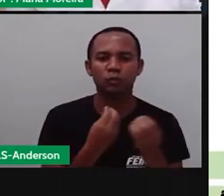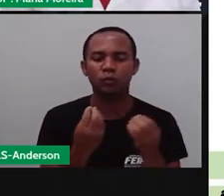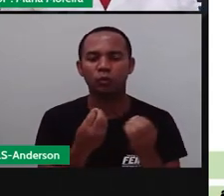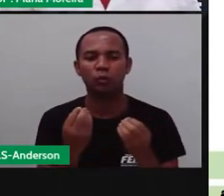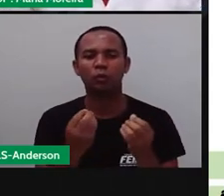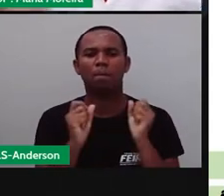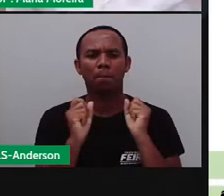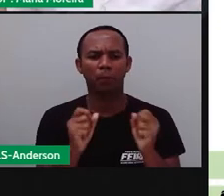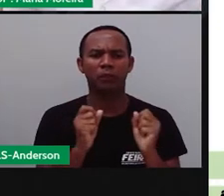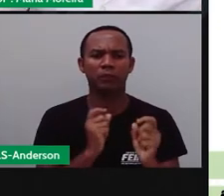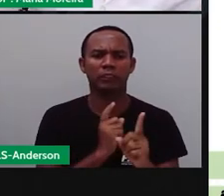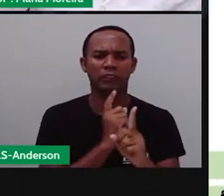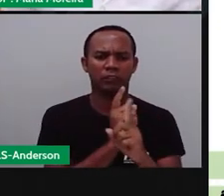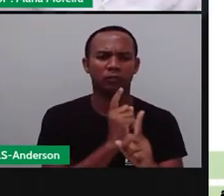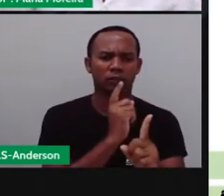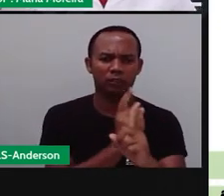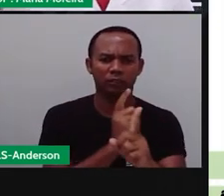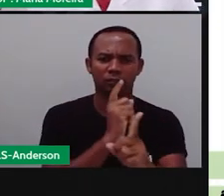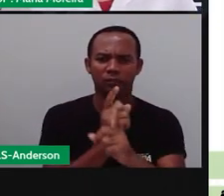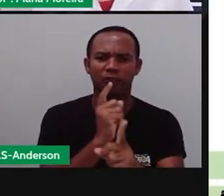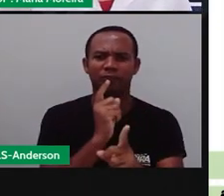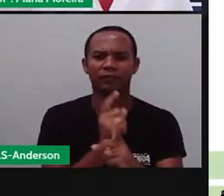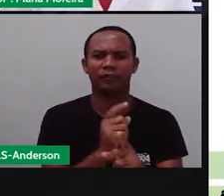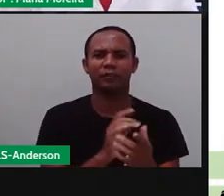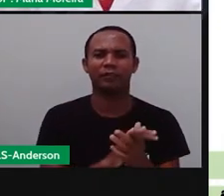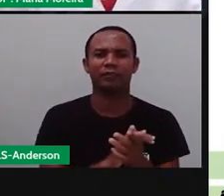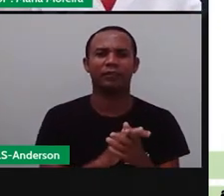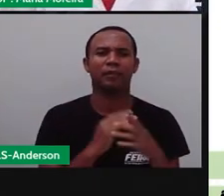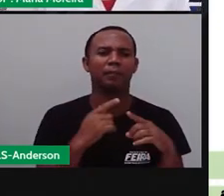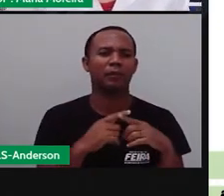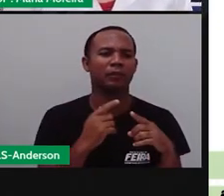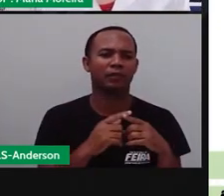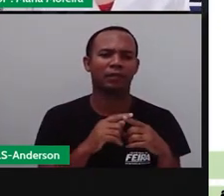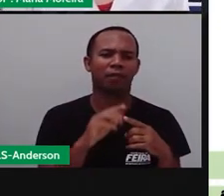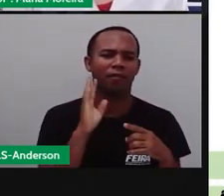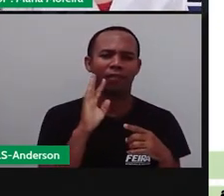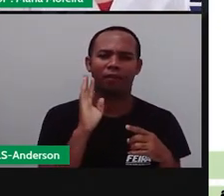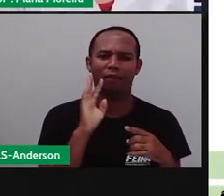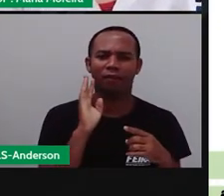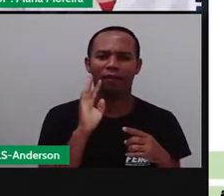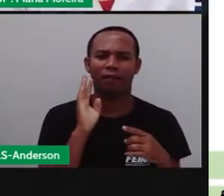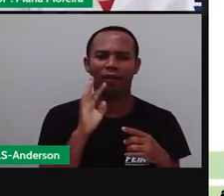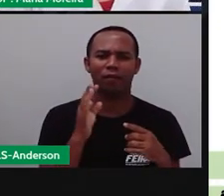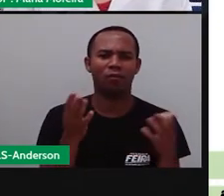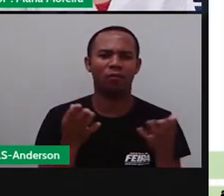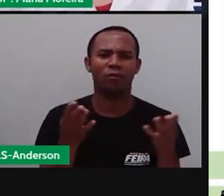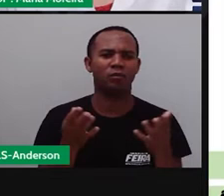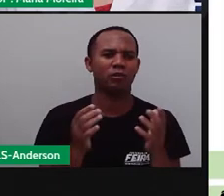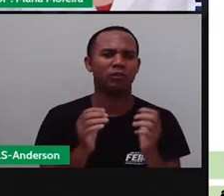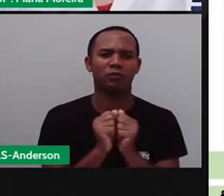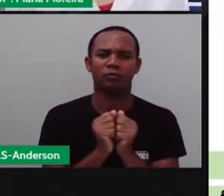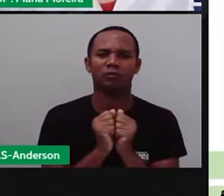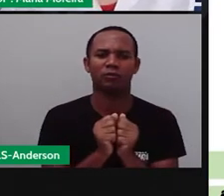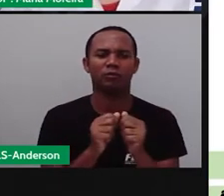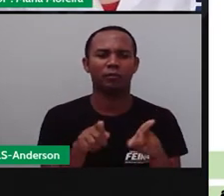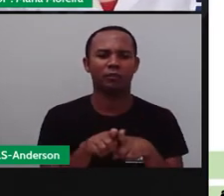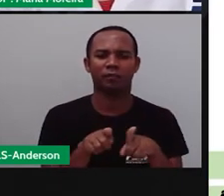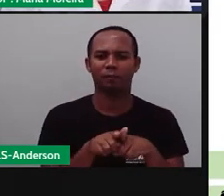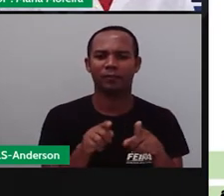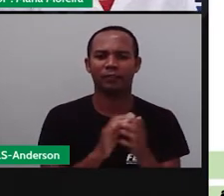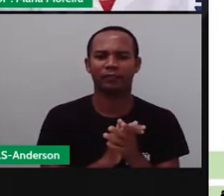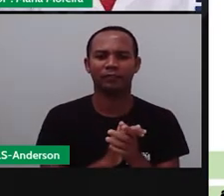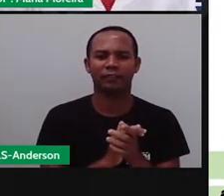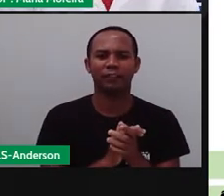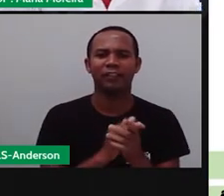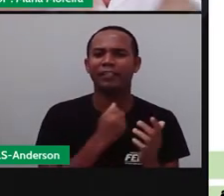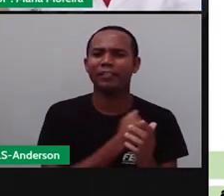possa se encontrar diversas e diversas vezes, porque é maravilhoso estar aqui com vocês, estar aqui com Provânia, com Anderson, com toda a